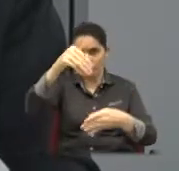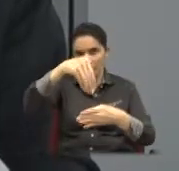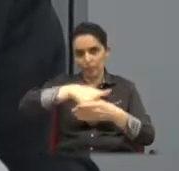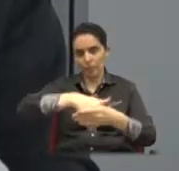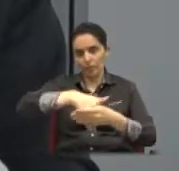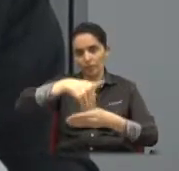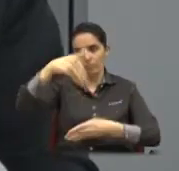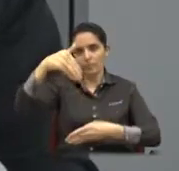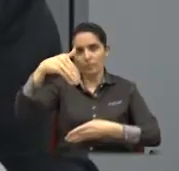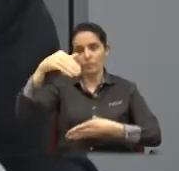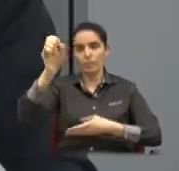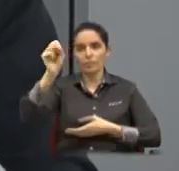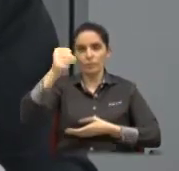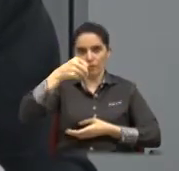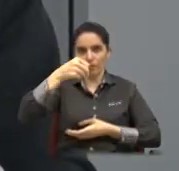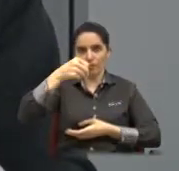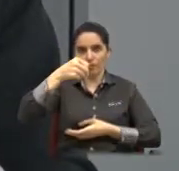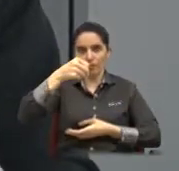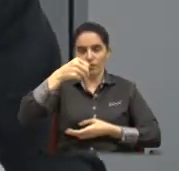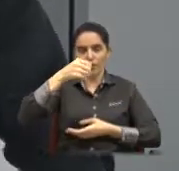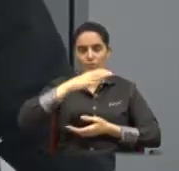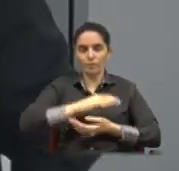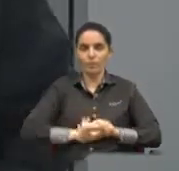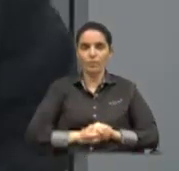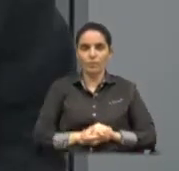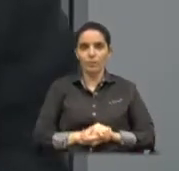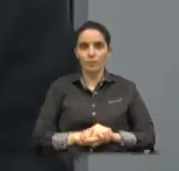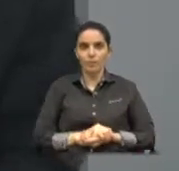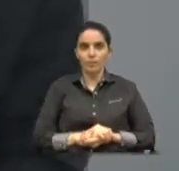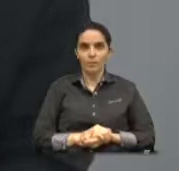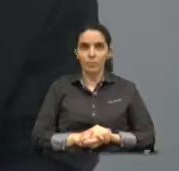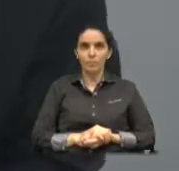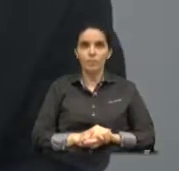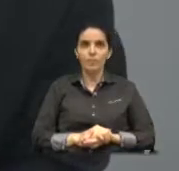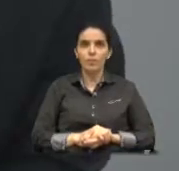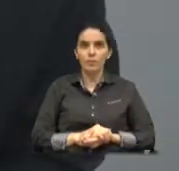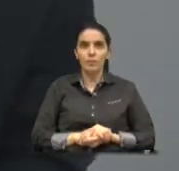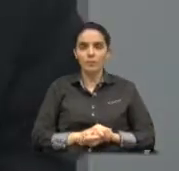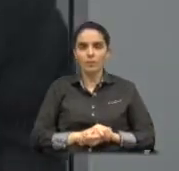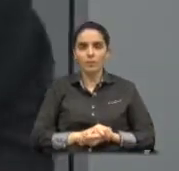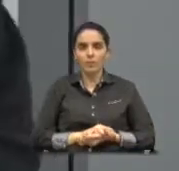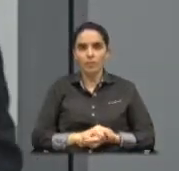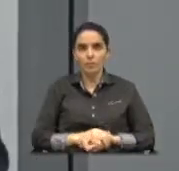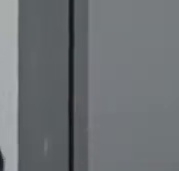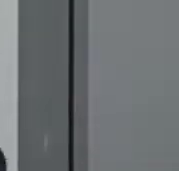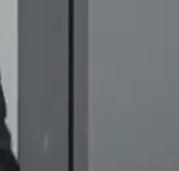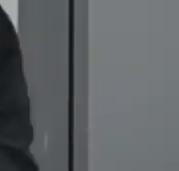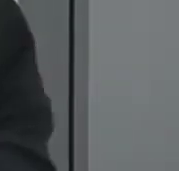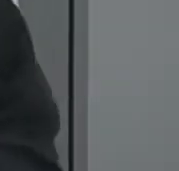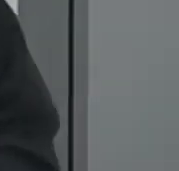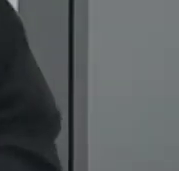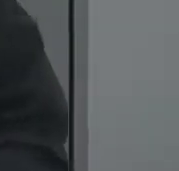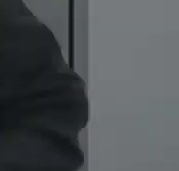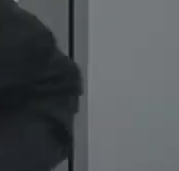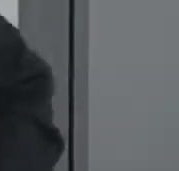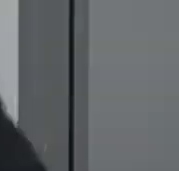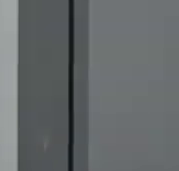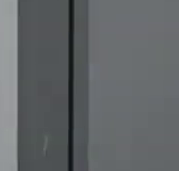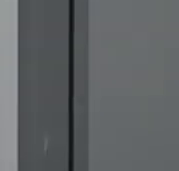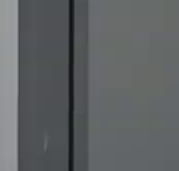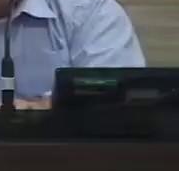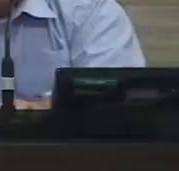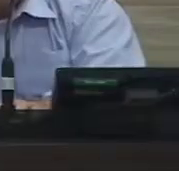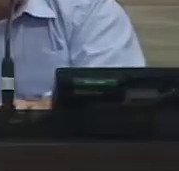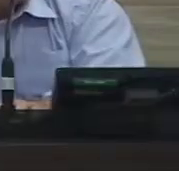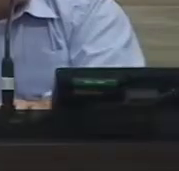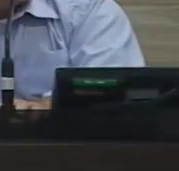que votassem a favor dessa moção. Obrigado, senhor presidente. Continue a discussão. Quero discutir, presidente. A palavra é o